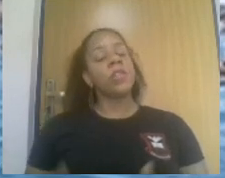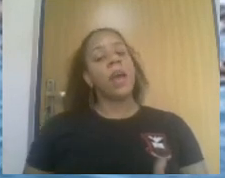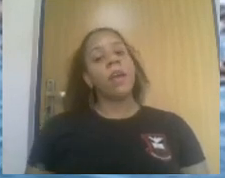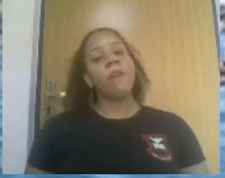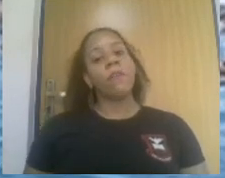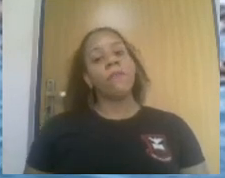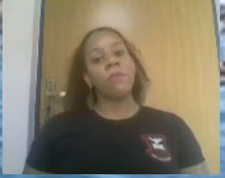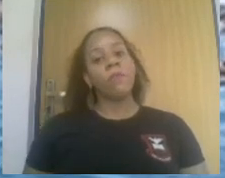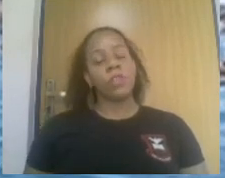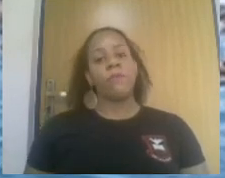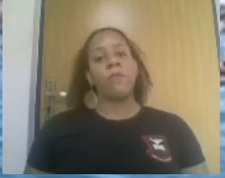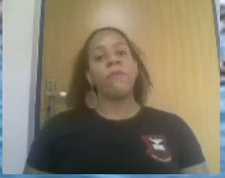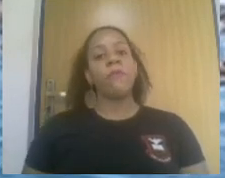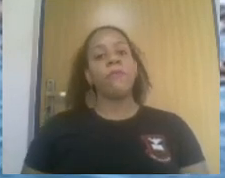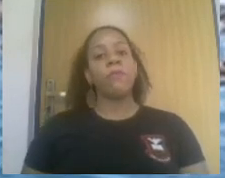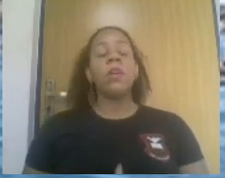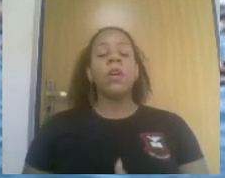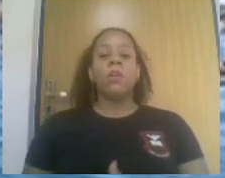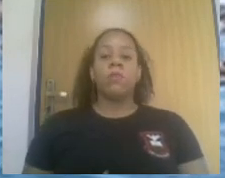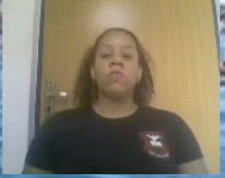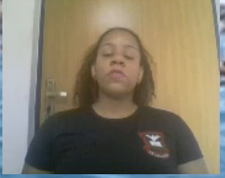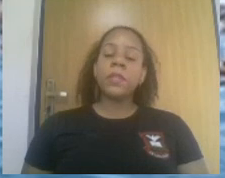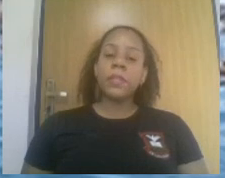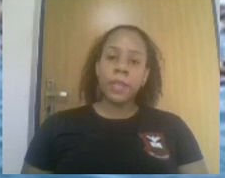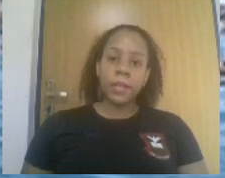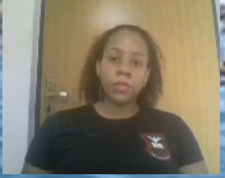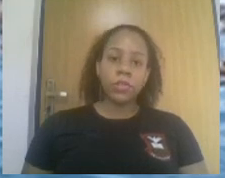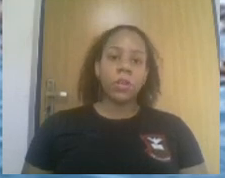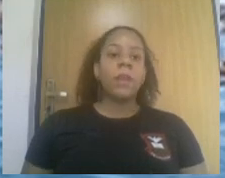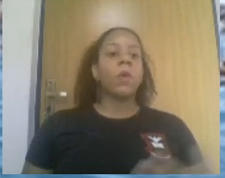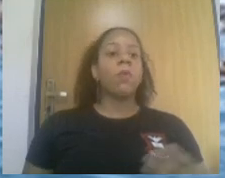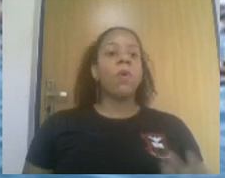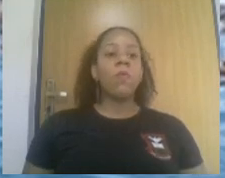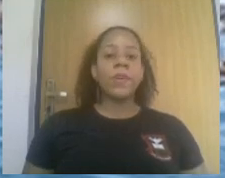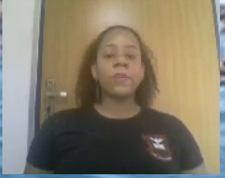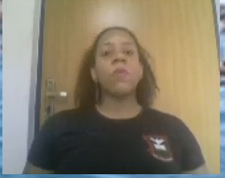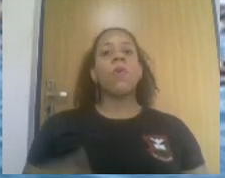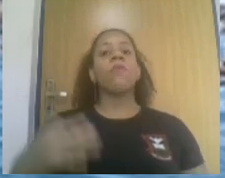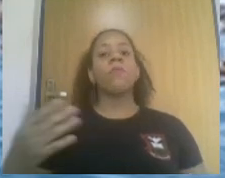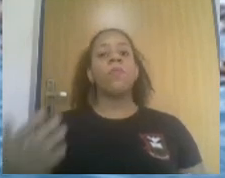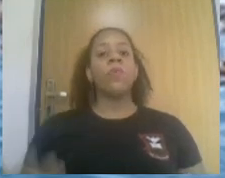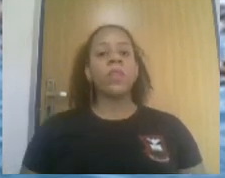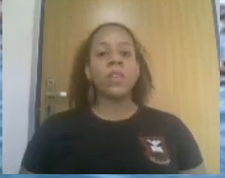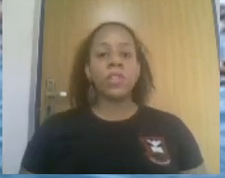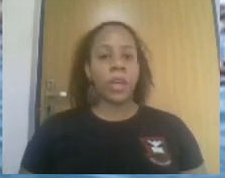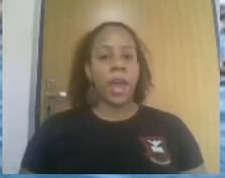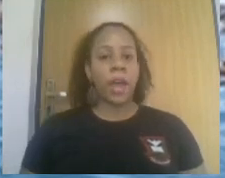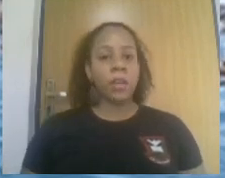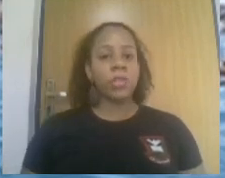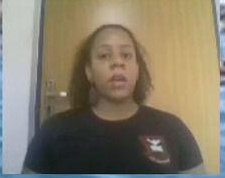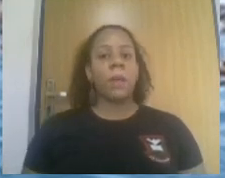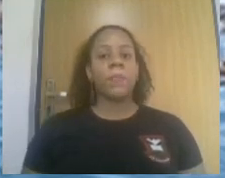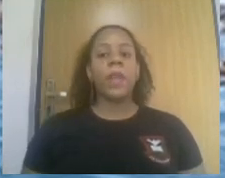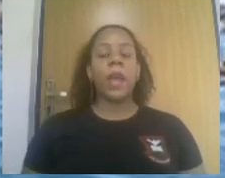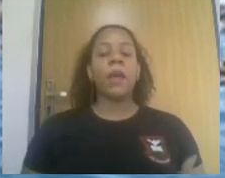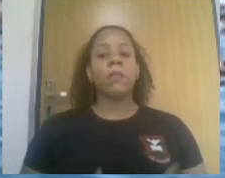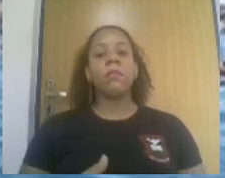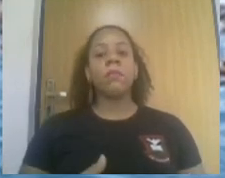e estavam a favor dos franceses. Então, com isso, houve muitas